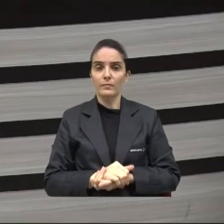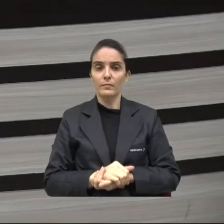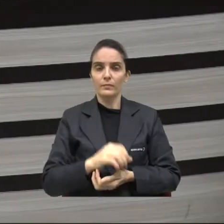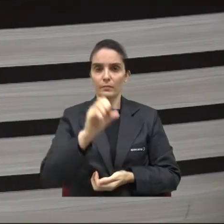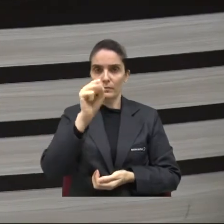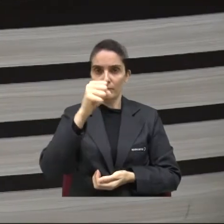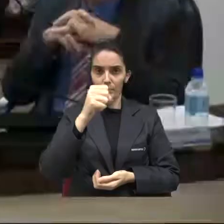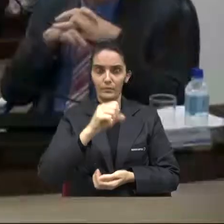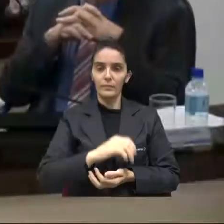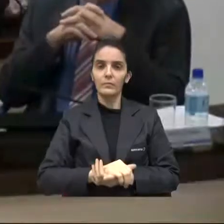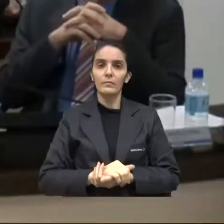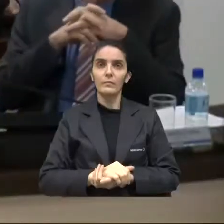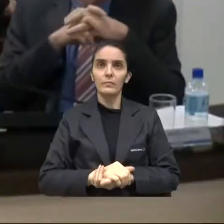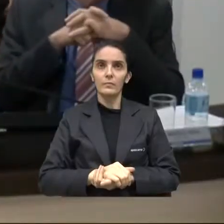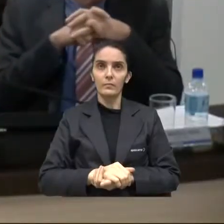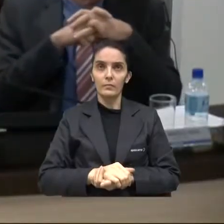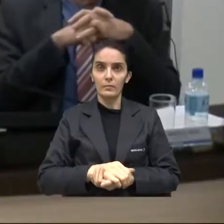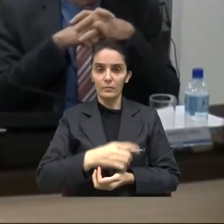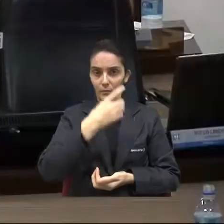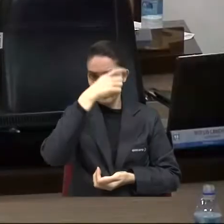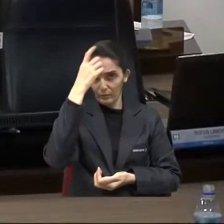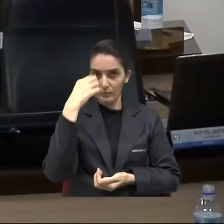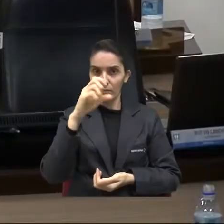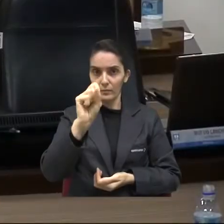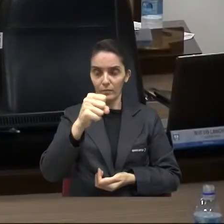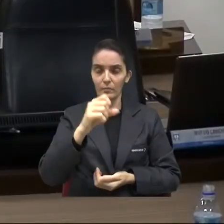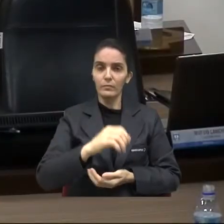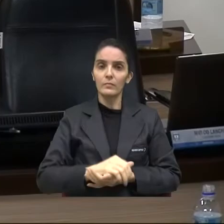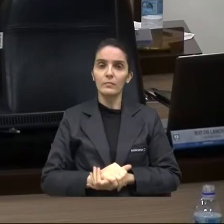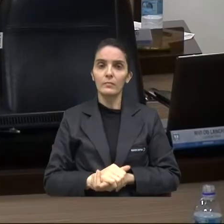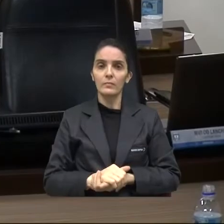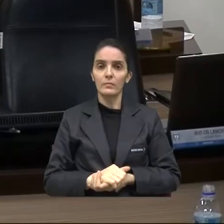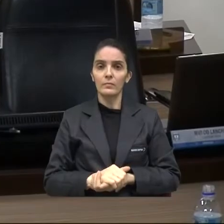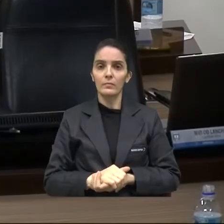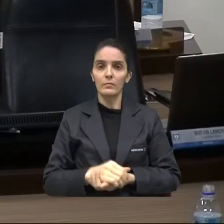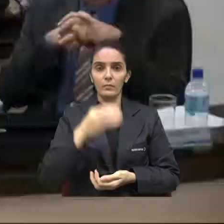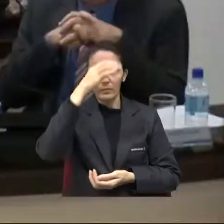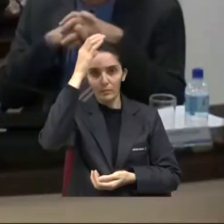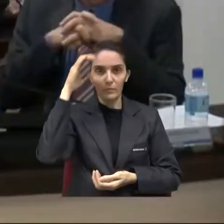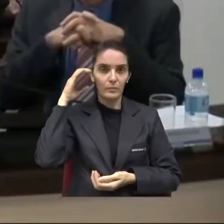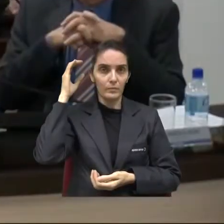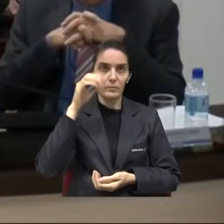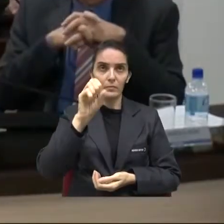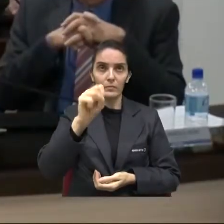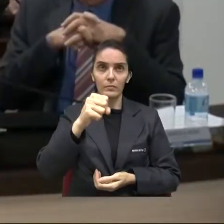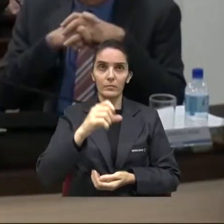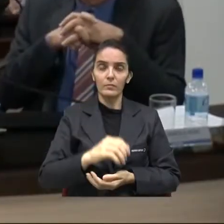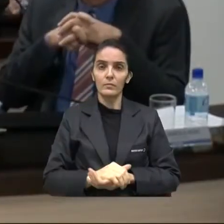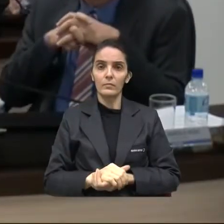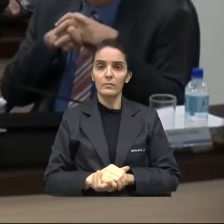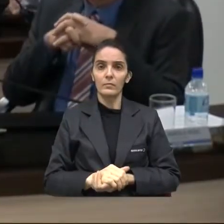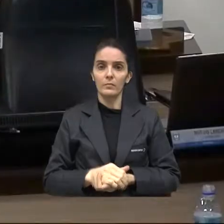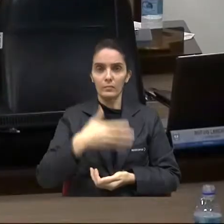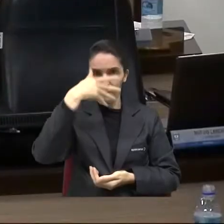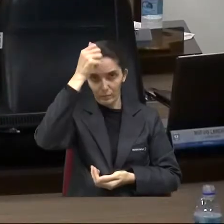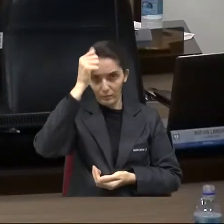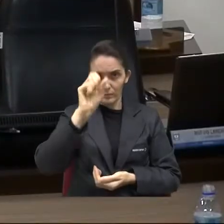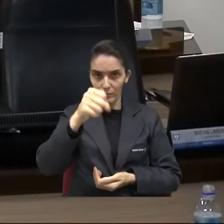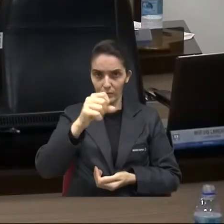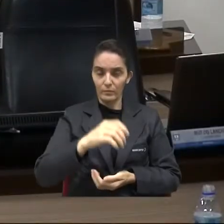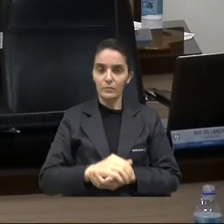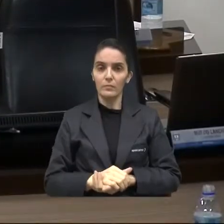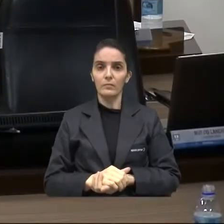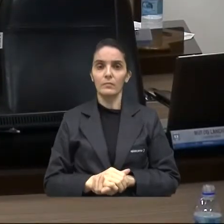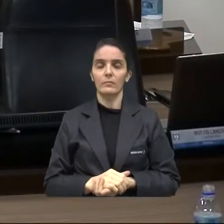Sim, senhor presidente. Marcos Xavier. Sim, presidente. Carolina Pontes. Sim, presidente. Toninho. Sim,